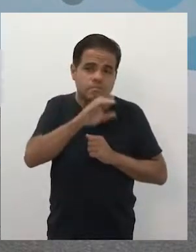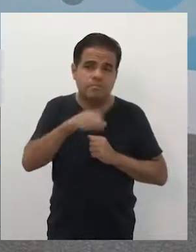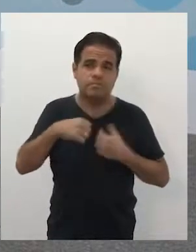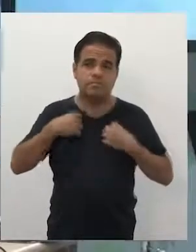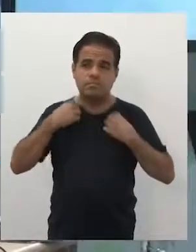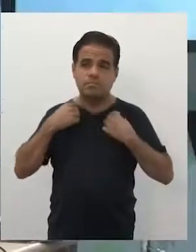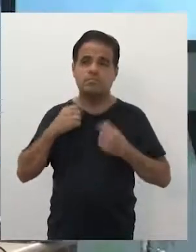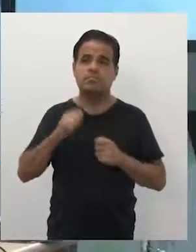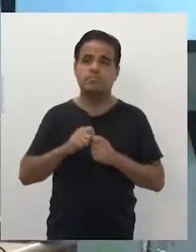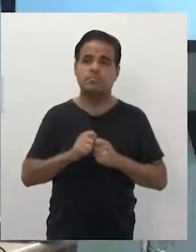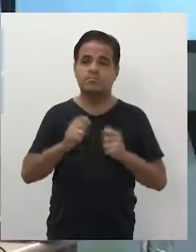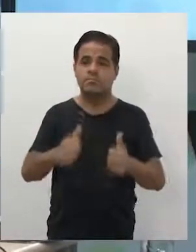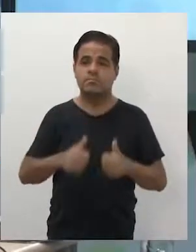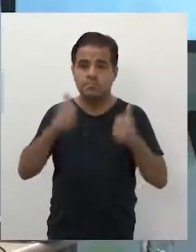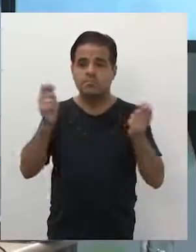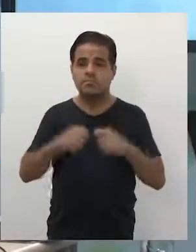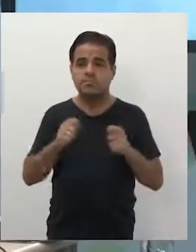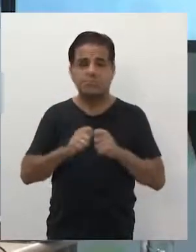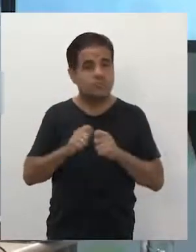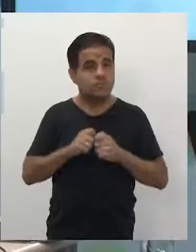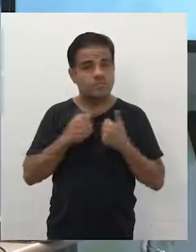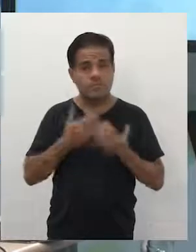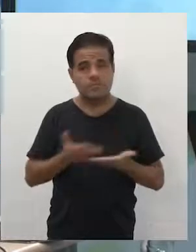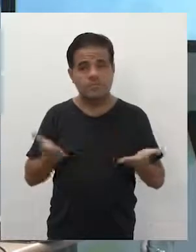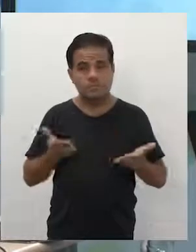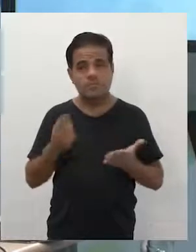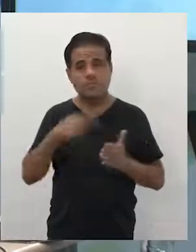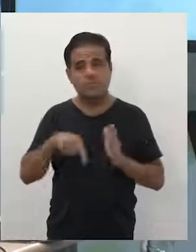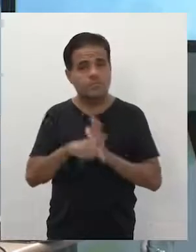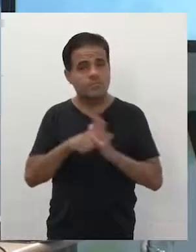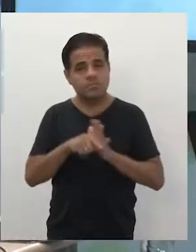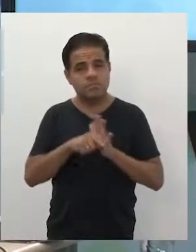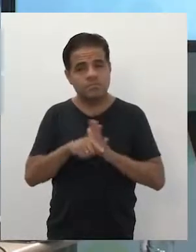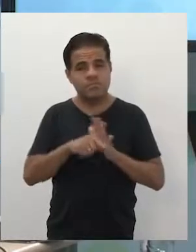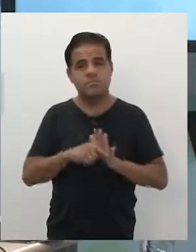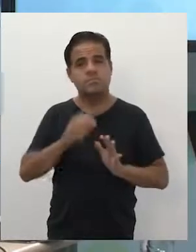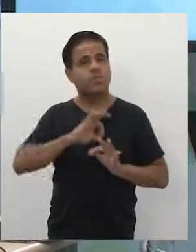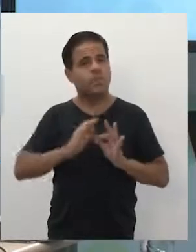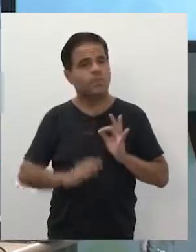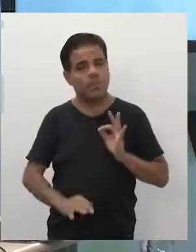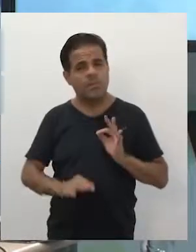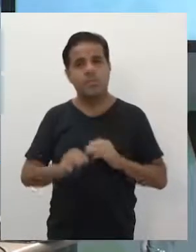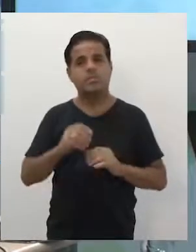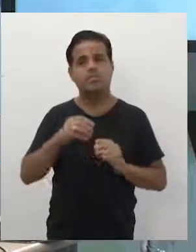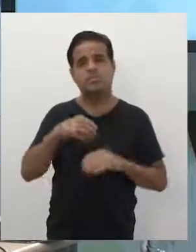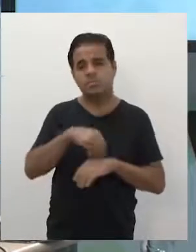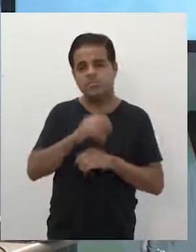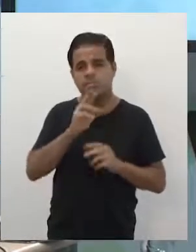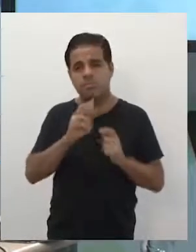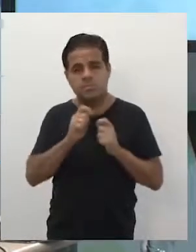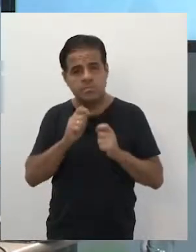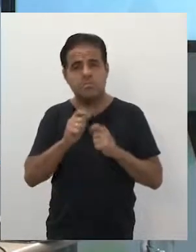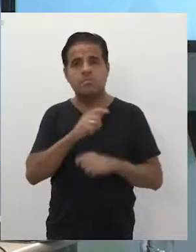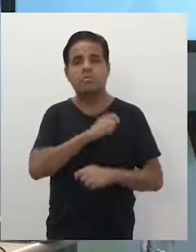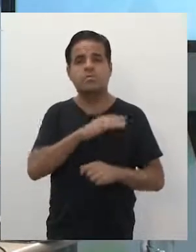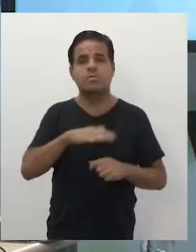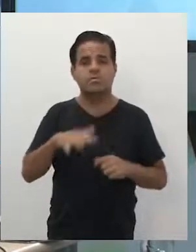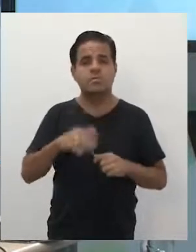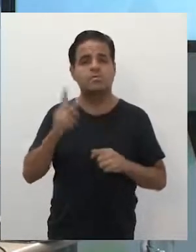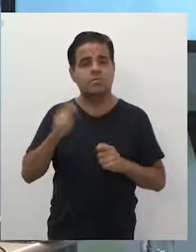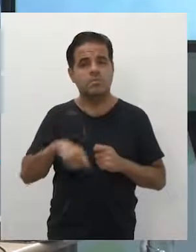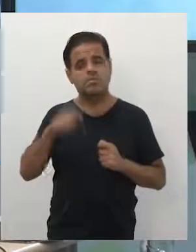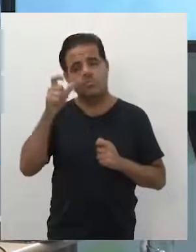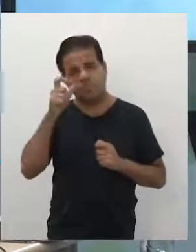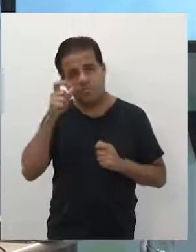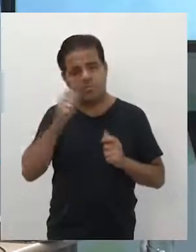né, fizemos o melhor que pudemos, tá? Por que a gente analisou aí detalhadamente essa reportagem? Para que os alunos fossem